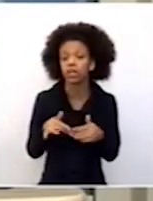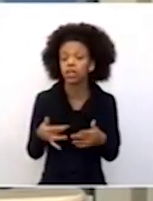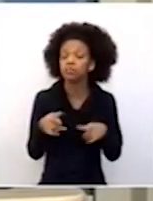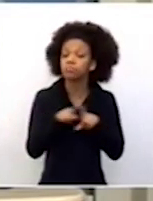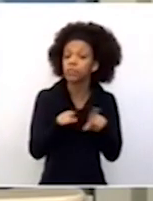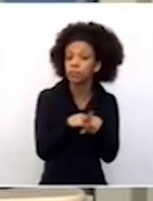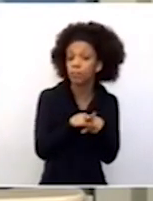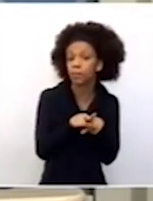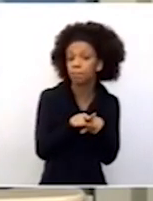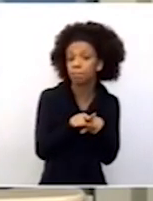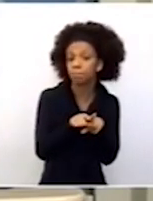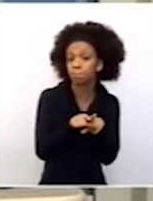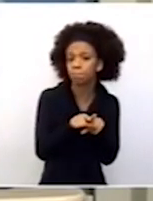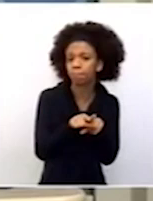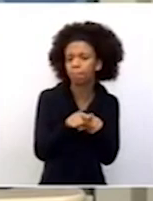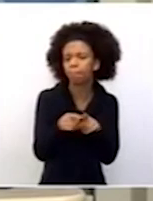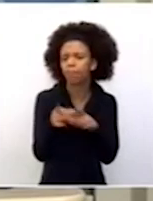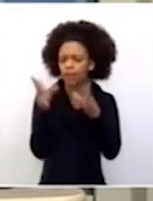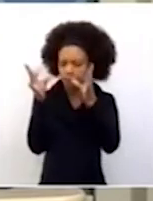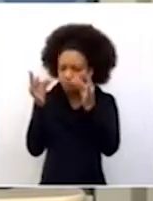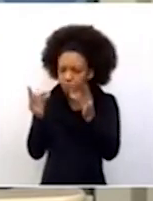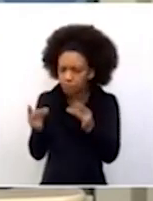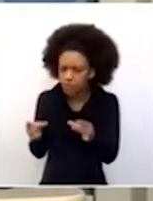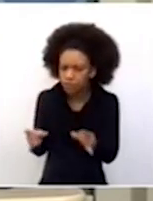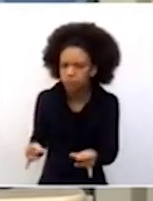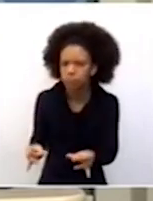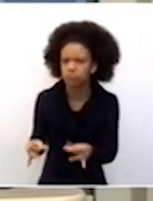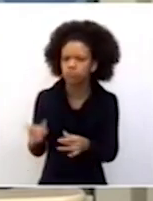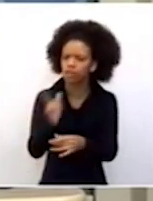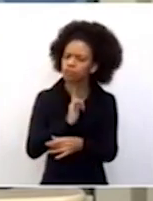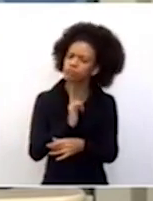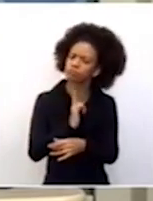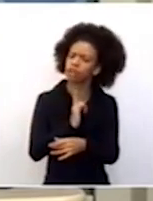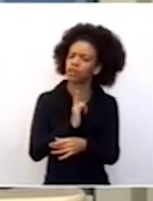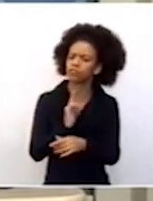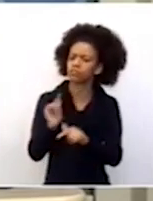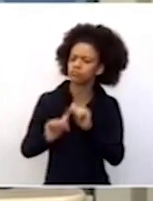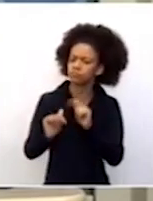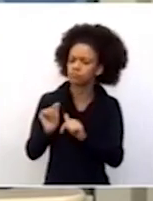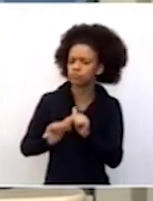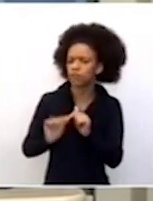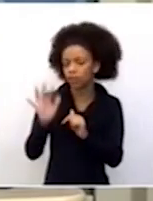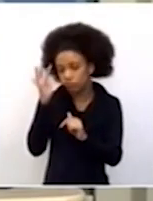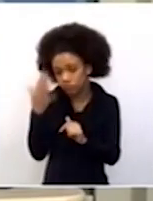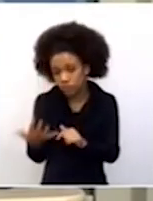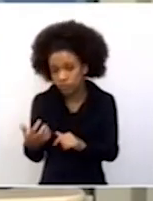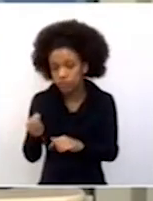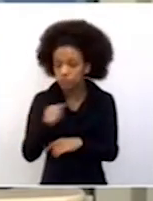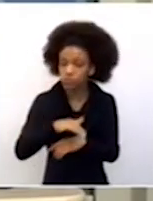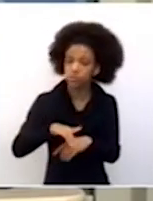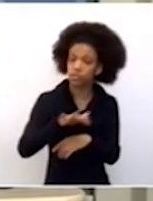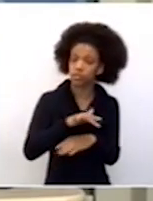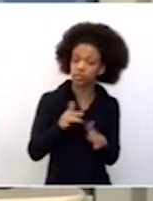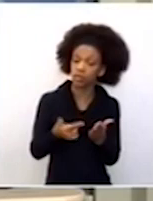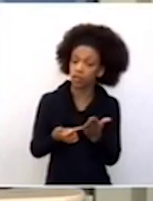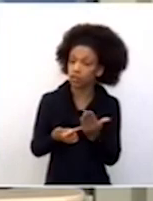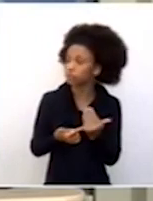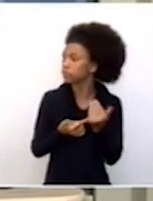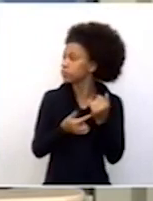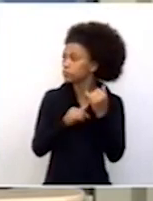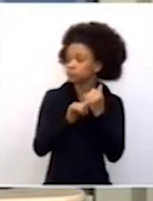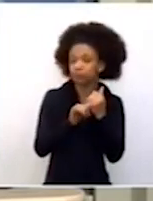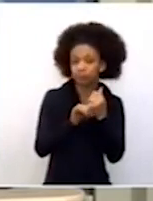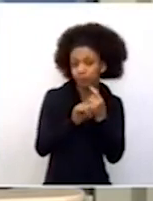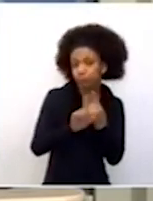também destacasse que esse tipo de produção, né, de ambientes, né, que é a tecnologia desplugada, que vinha a ser